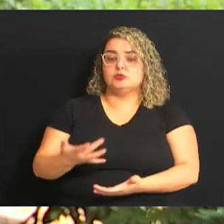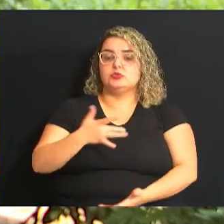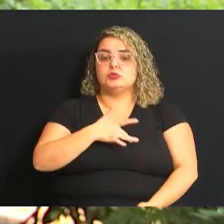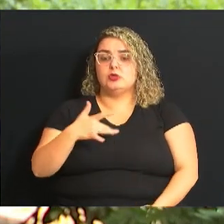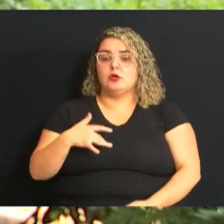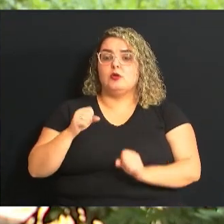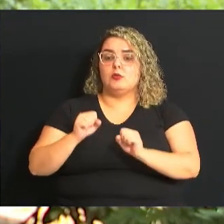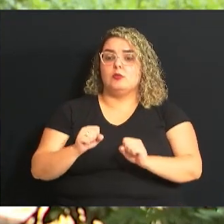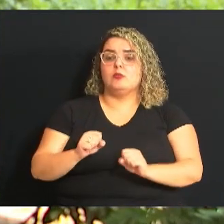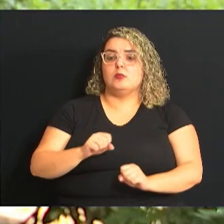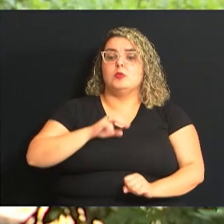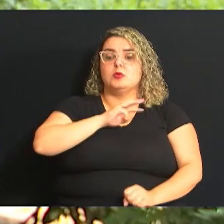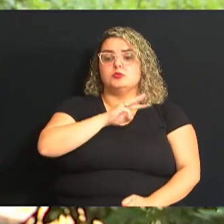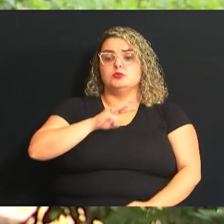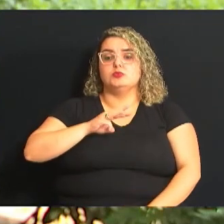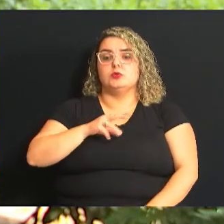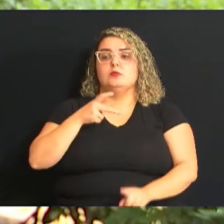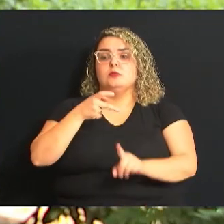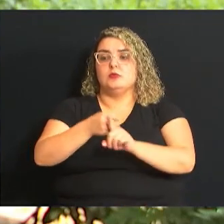podem ir no site